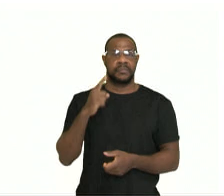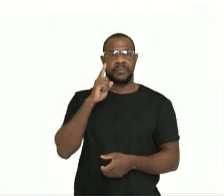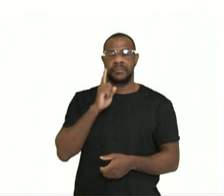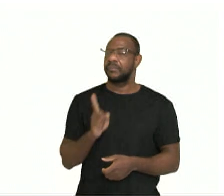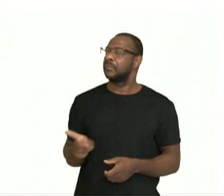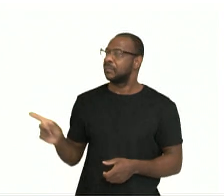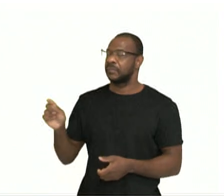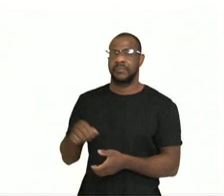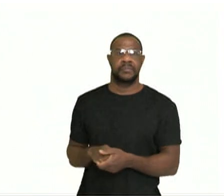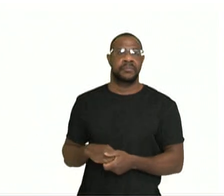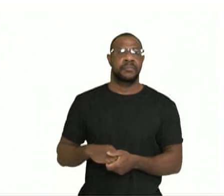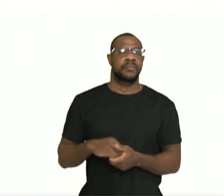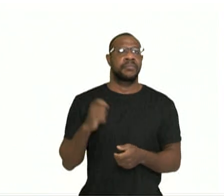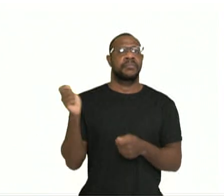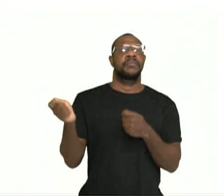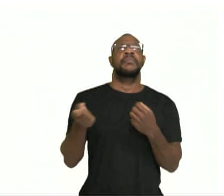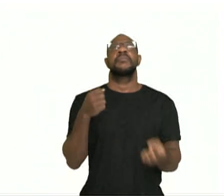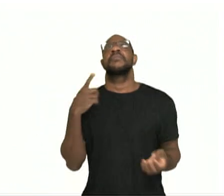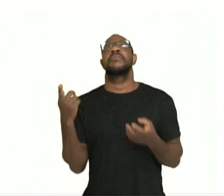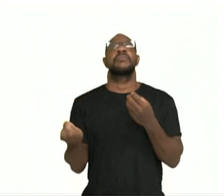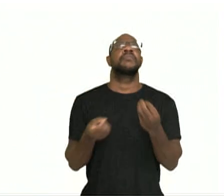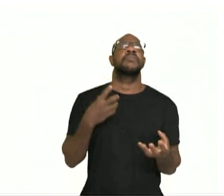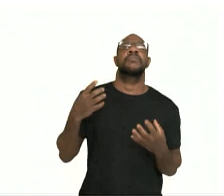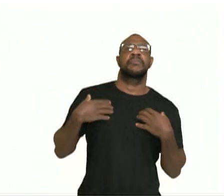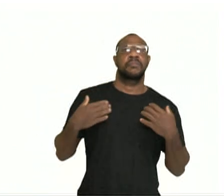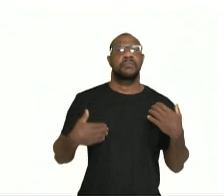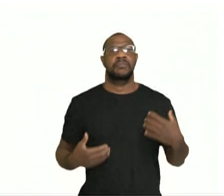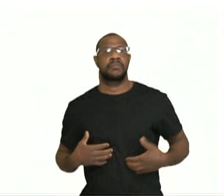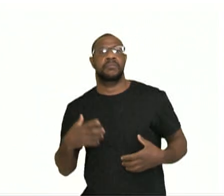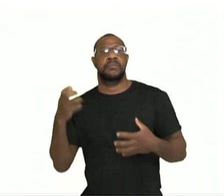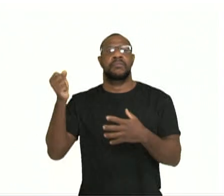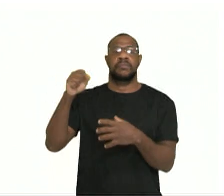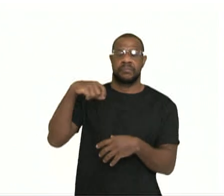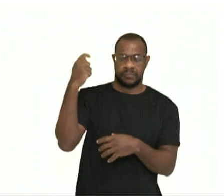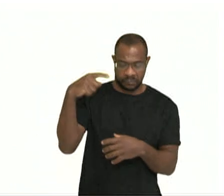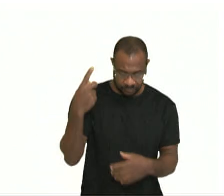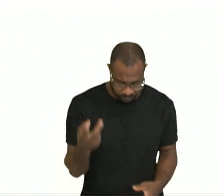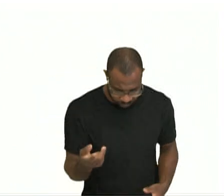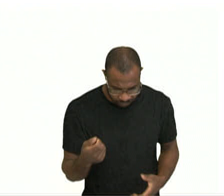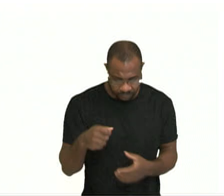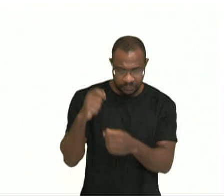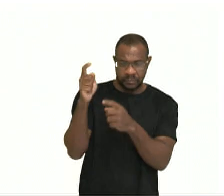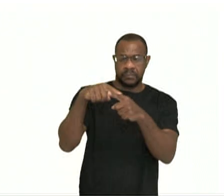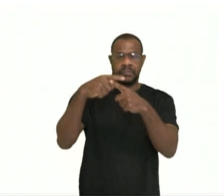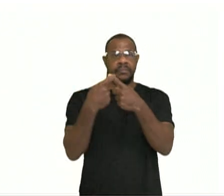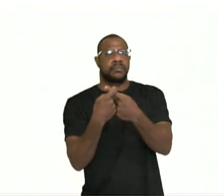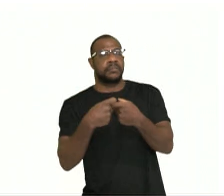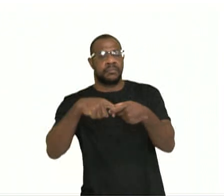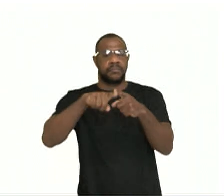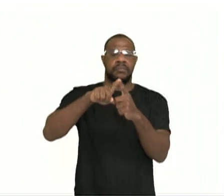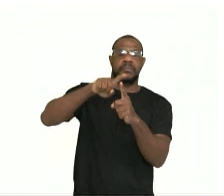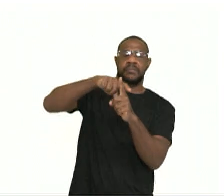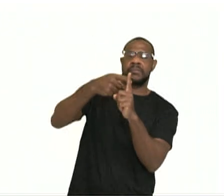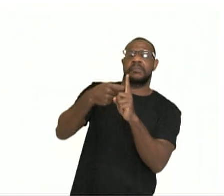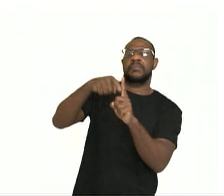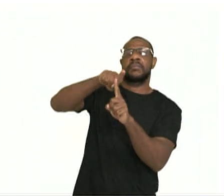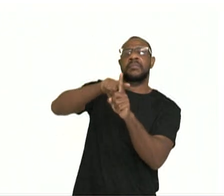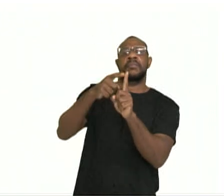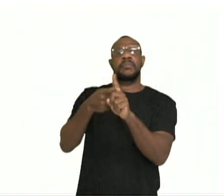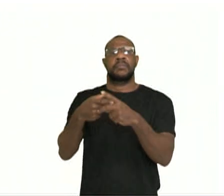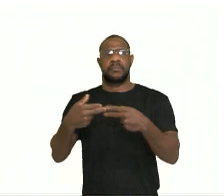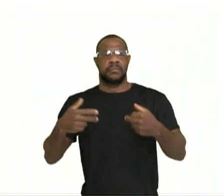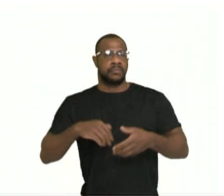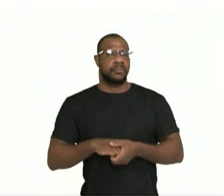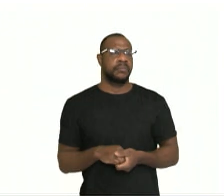embaixo. E o artista pendurado faz diversas coreografias também. Então a professora improvisou aqui, tá? A